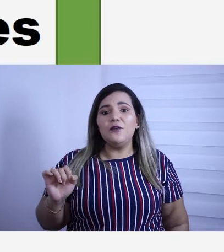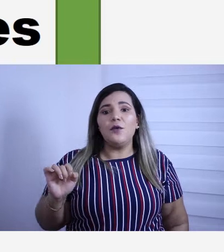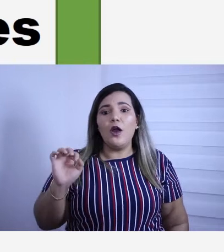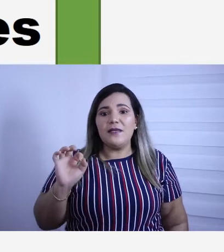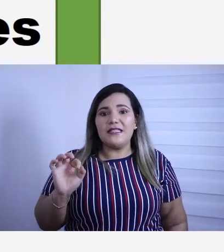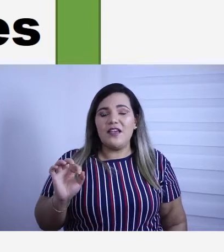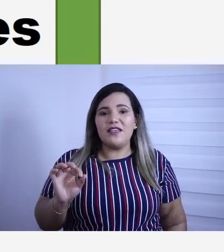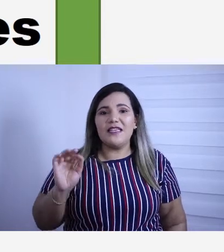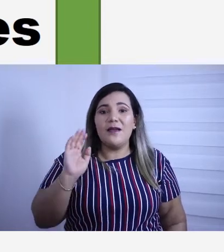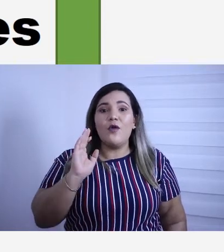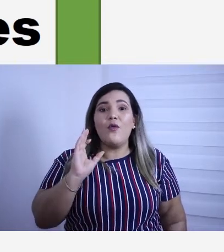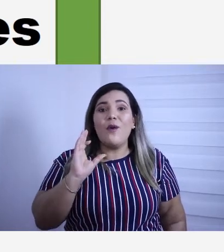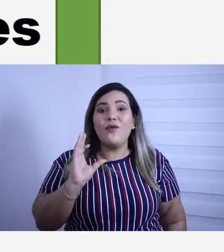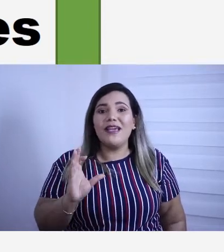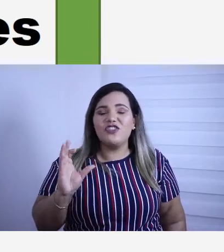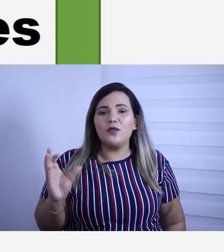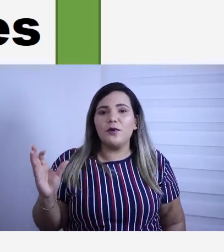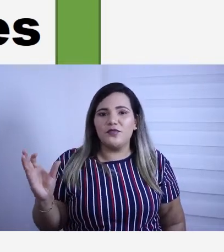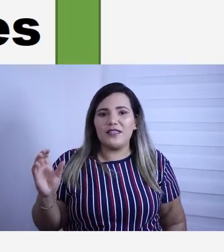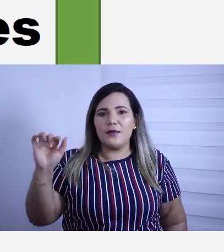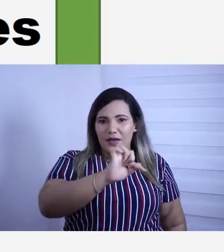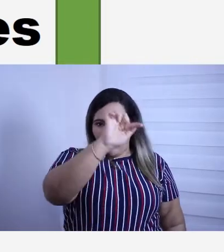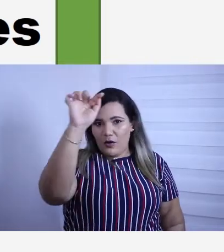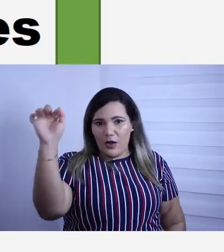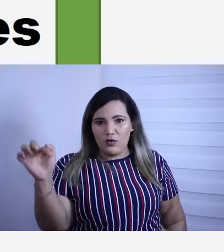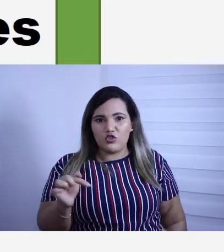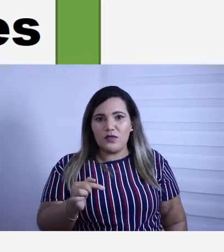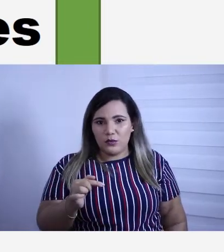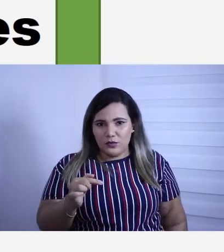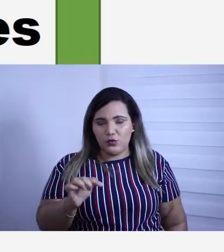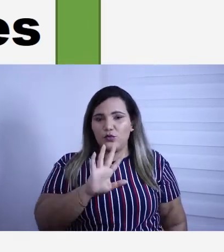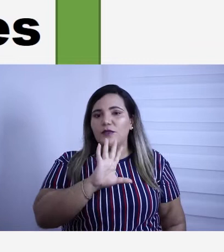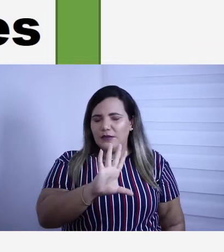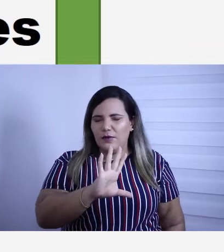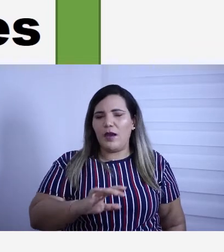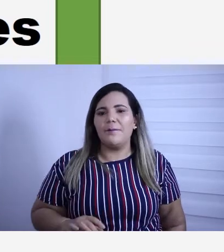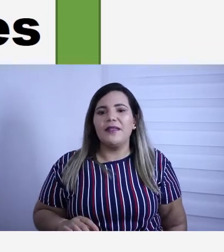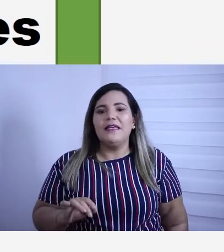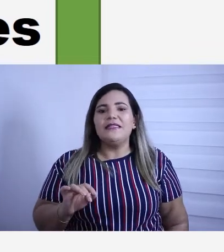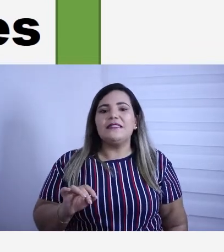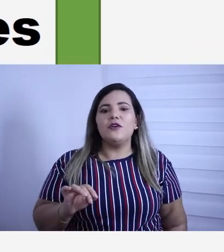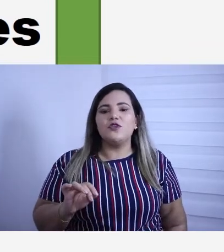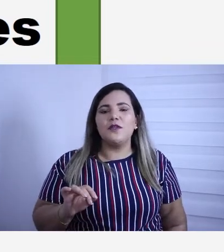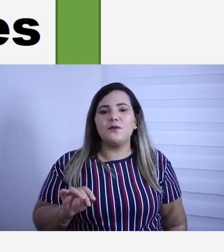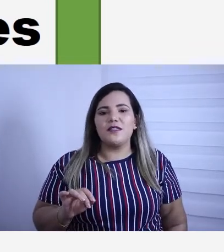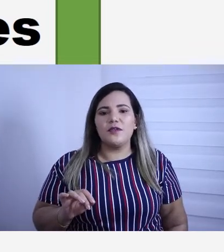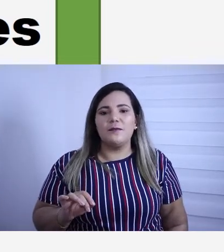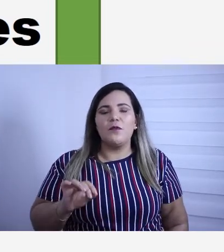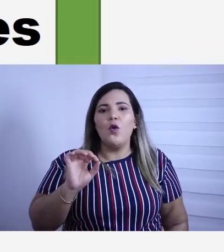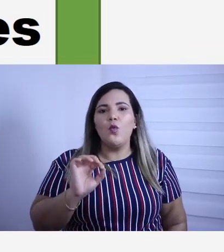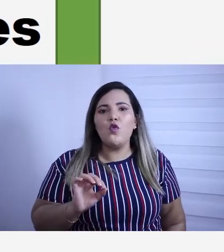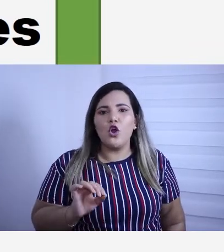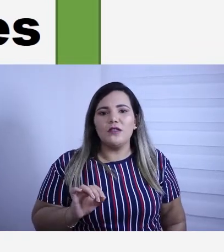então observa em tudo o que que a gente pode fazer para colocar uma junção nisso tudo vamos lá então nós